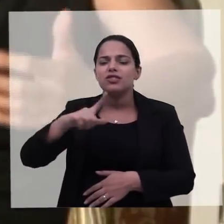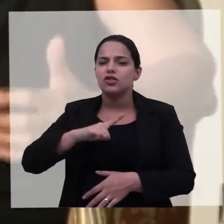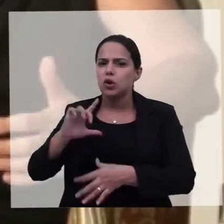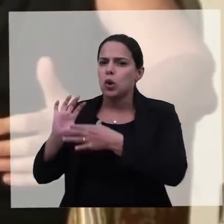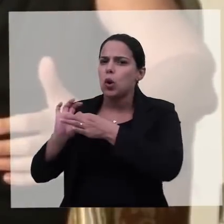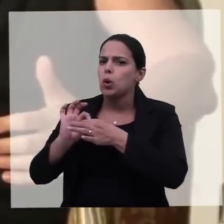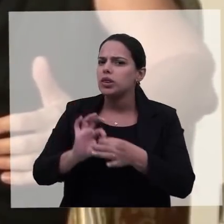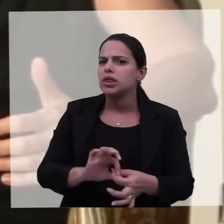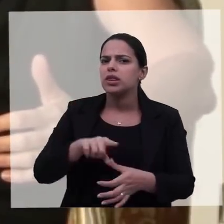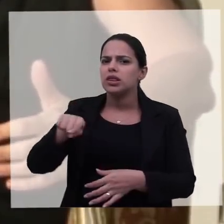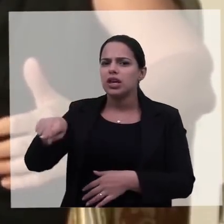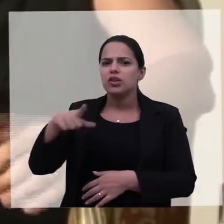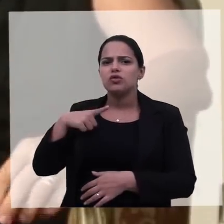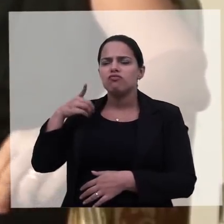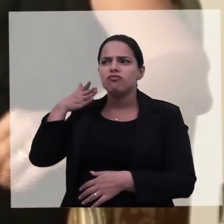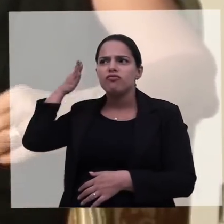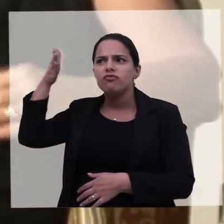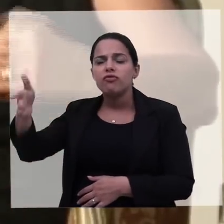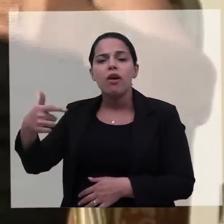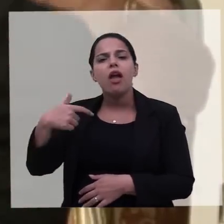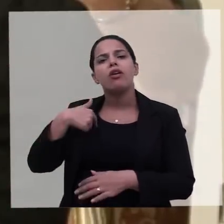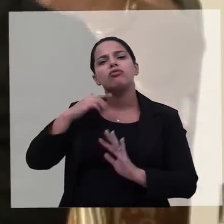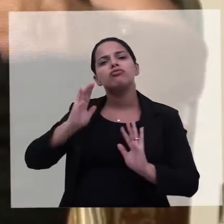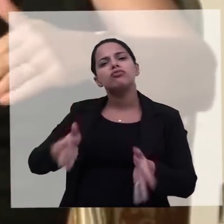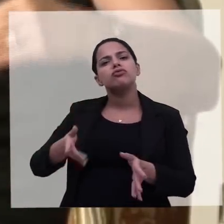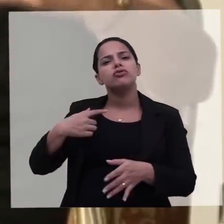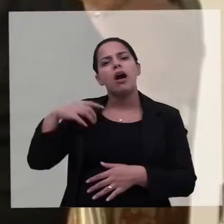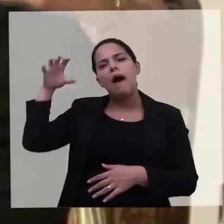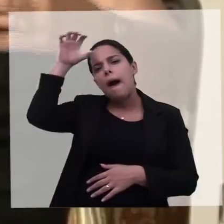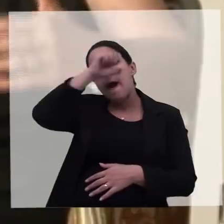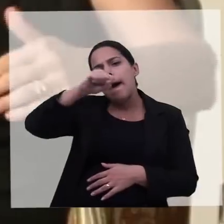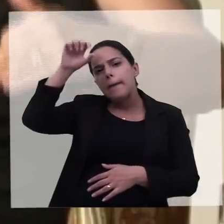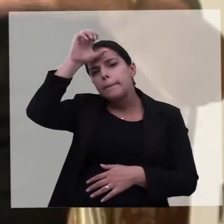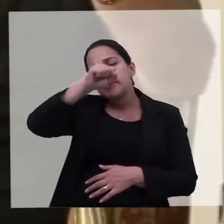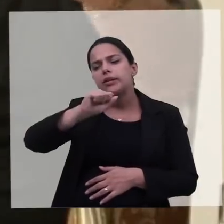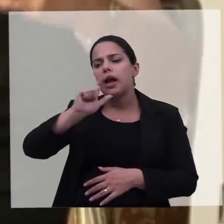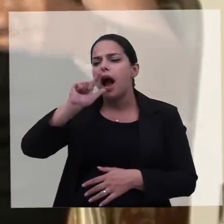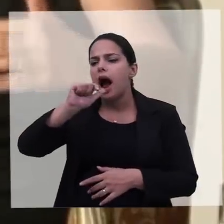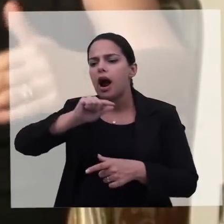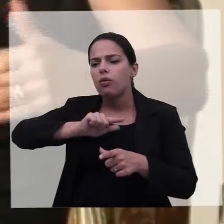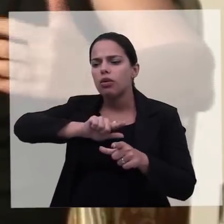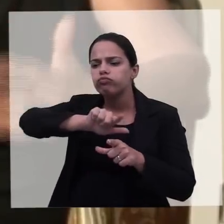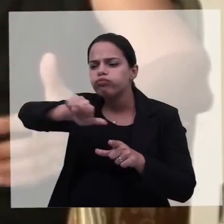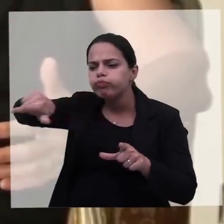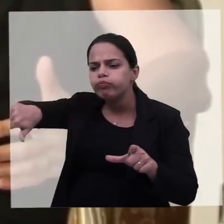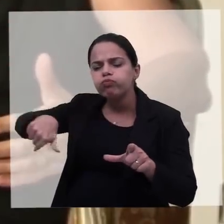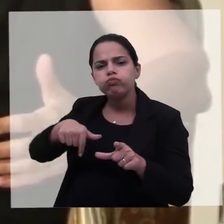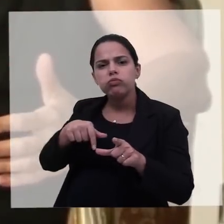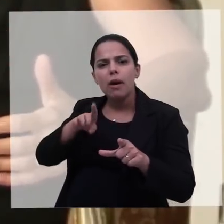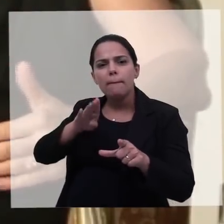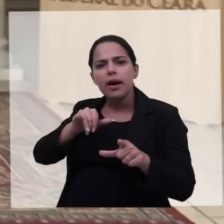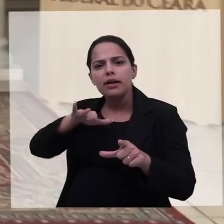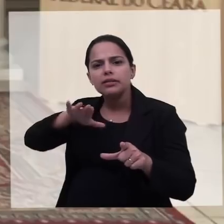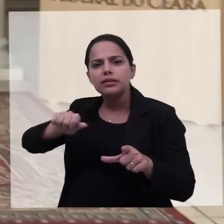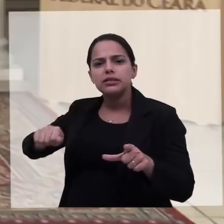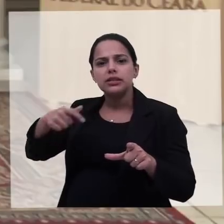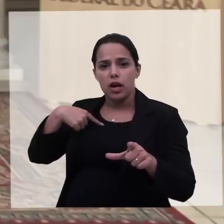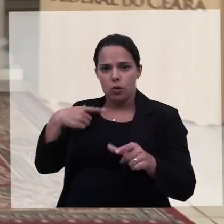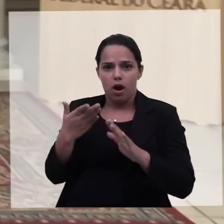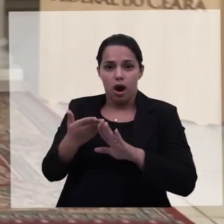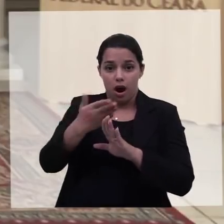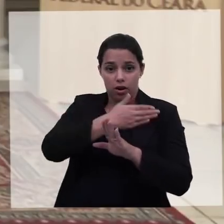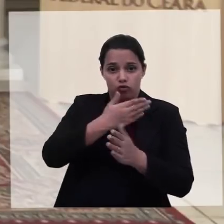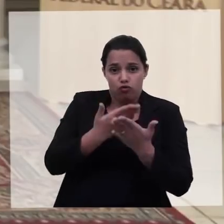pesquisa contextualizada, né? E eu tinha feito todo aquele aprendizado, as bacias no meu doutorado, e surgiu